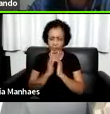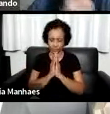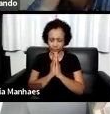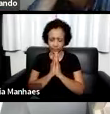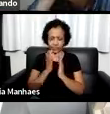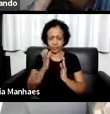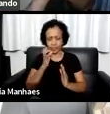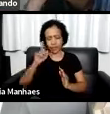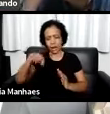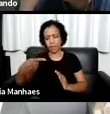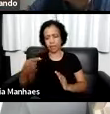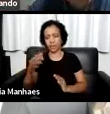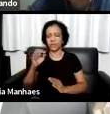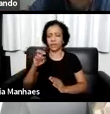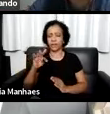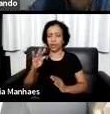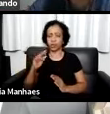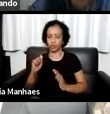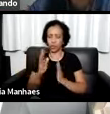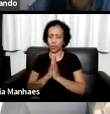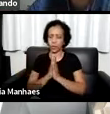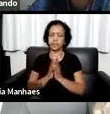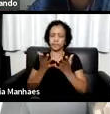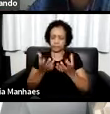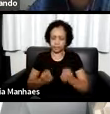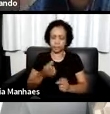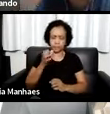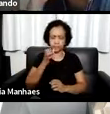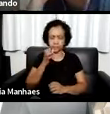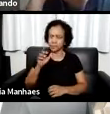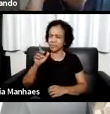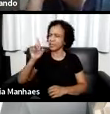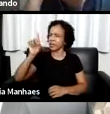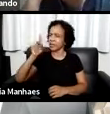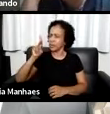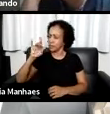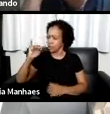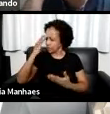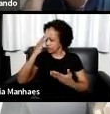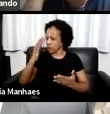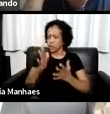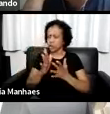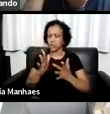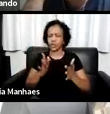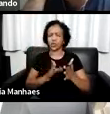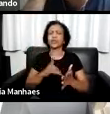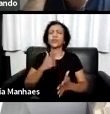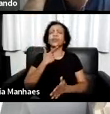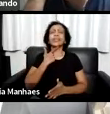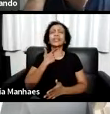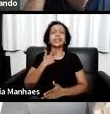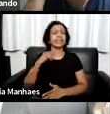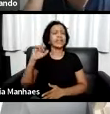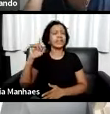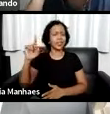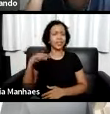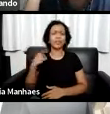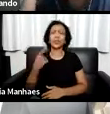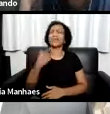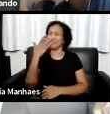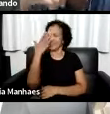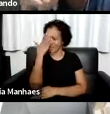Nosso Deus e nosso Pai, nós somos gratos ao Senhor por tua bondade, porque sabemos que nós